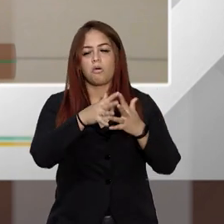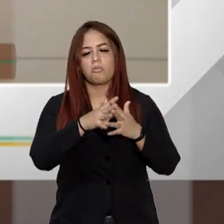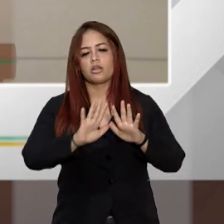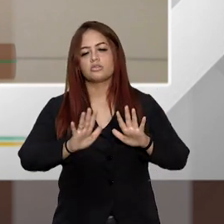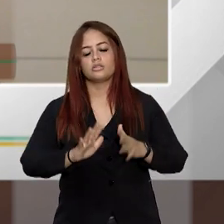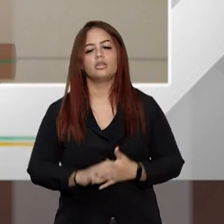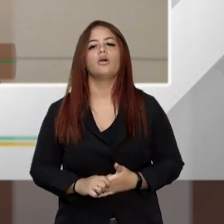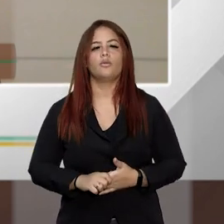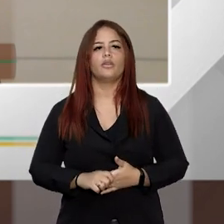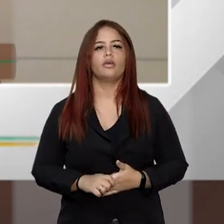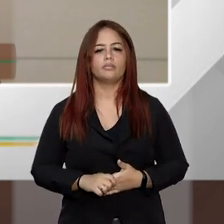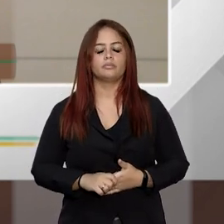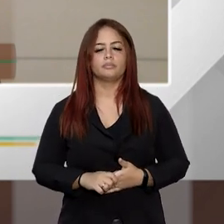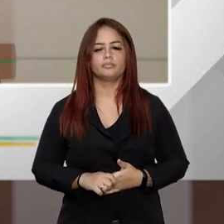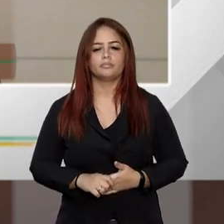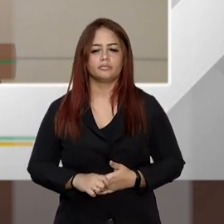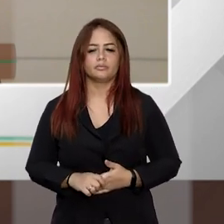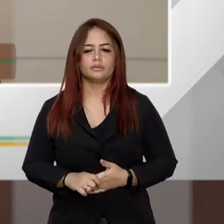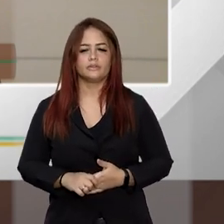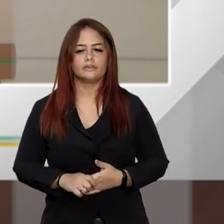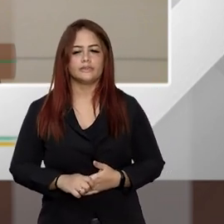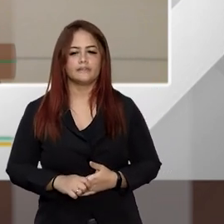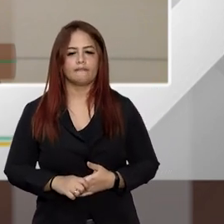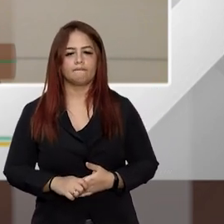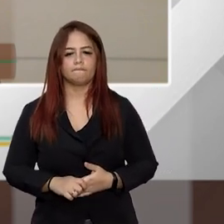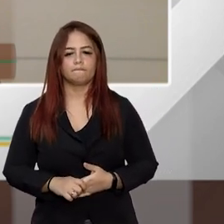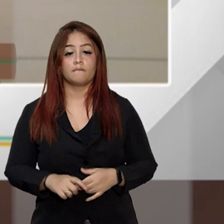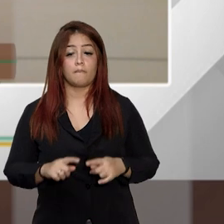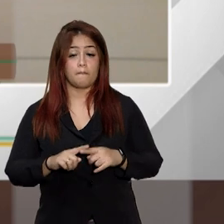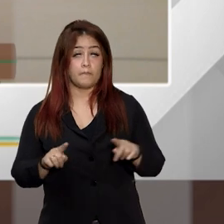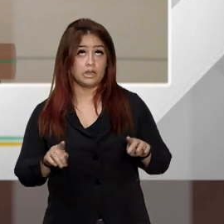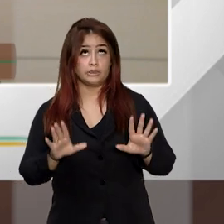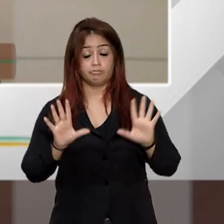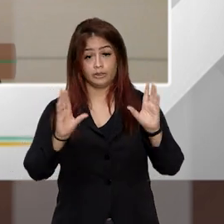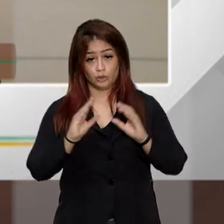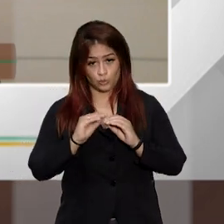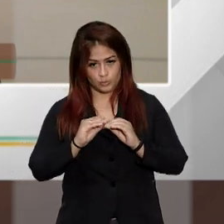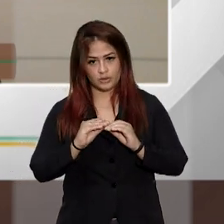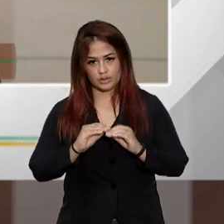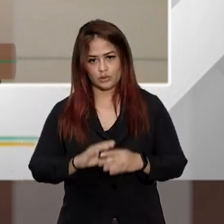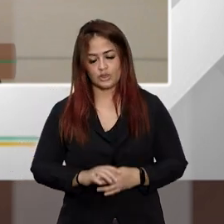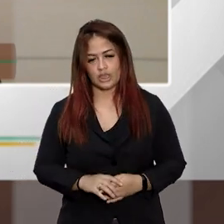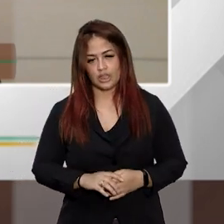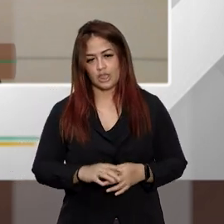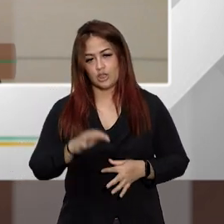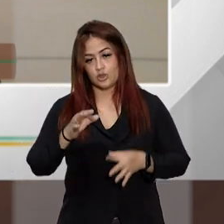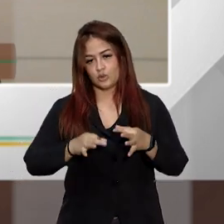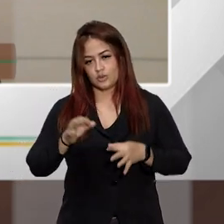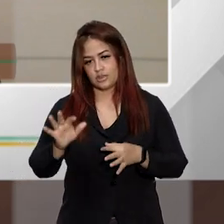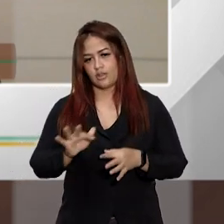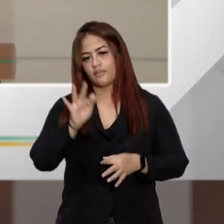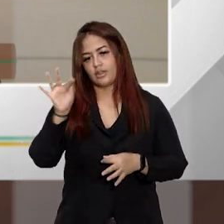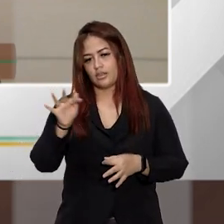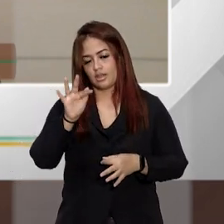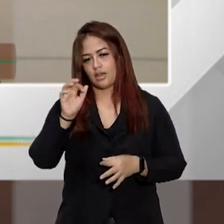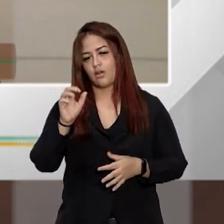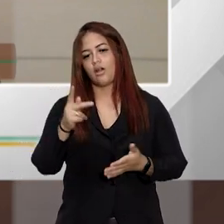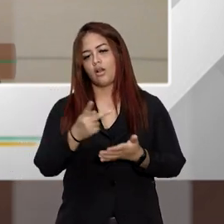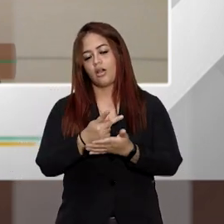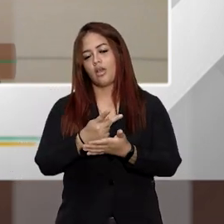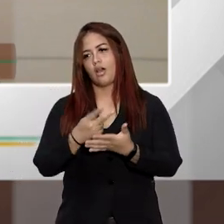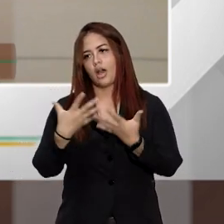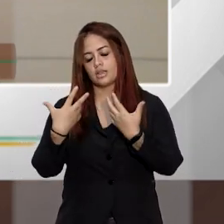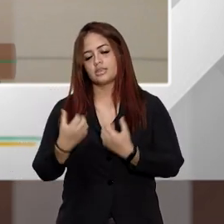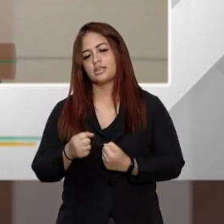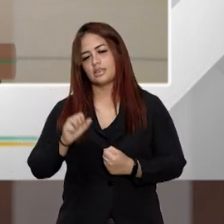complexa, isso realmente resvalaria na base principiológica. Mas, em suma, para concluir, nos juizados federais costumam ser